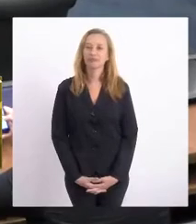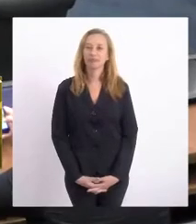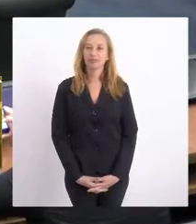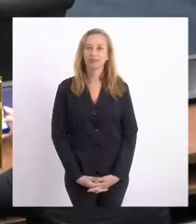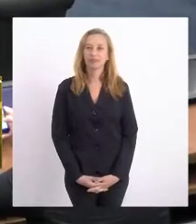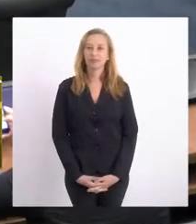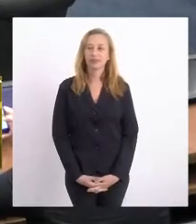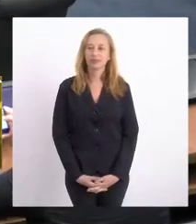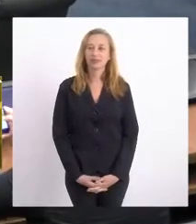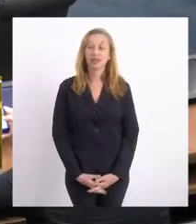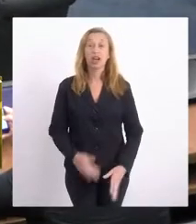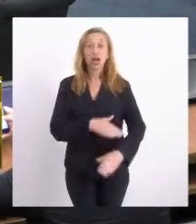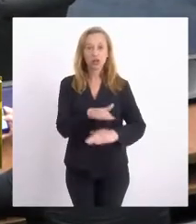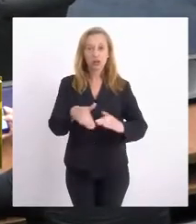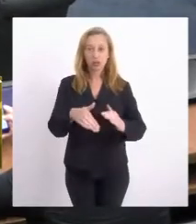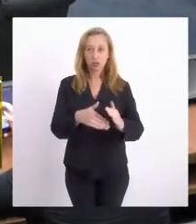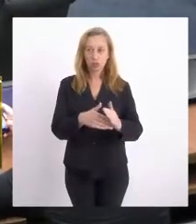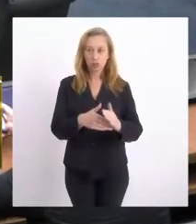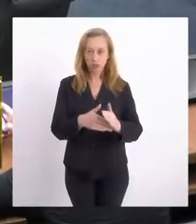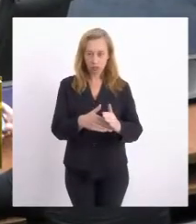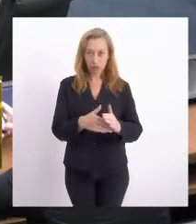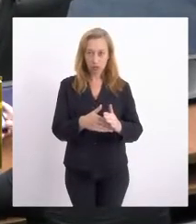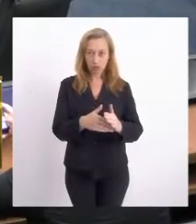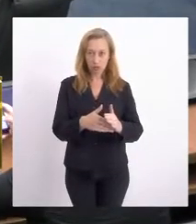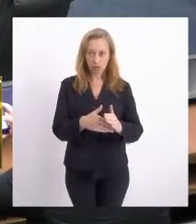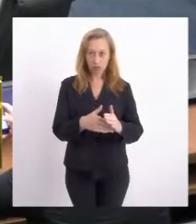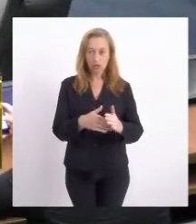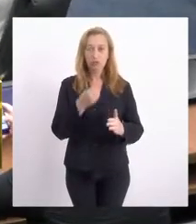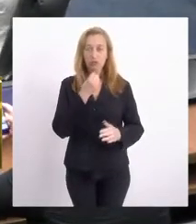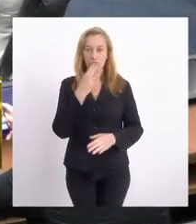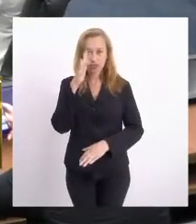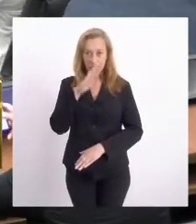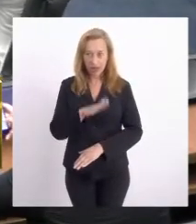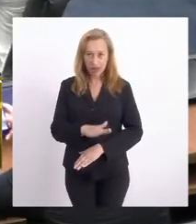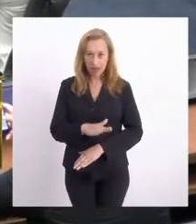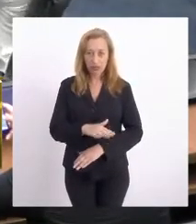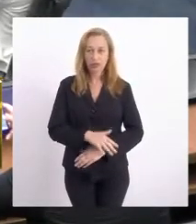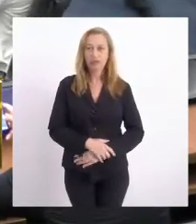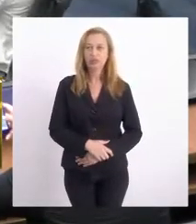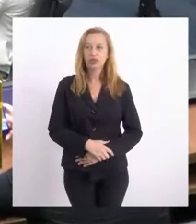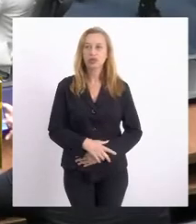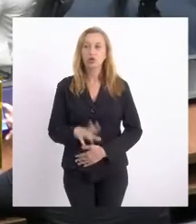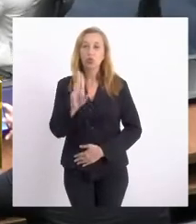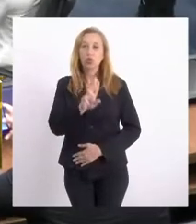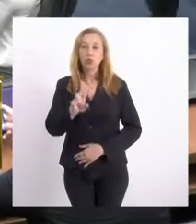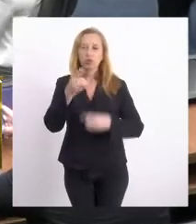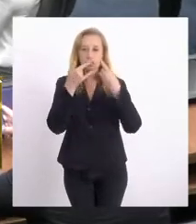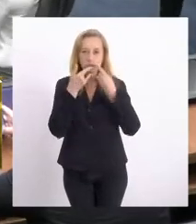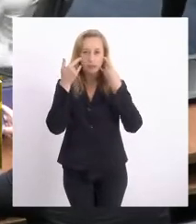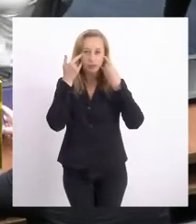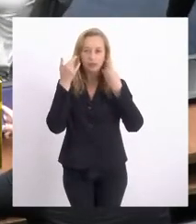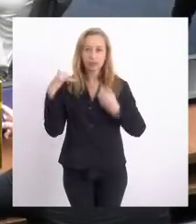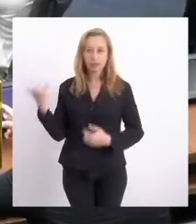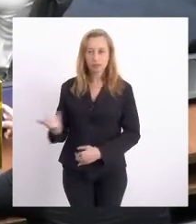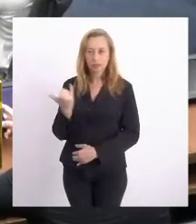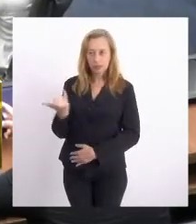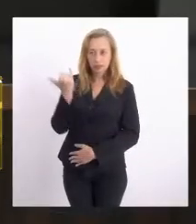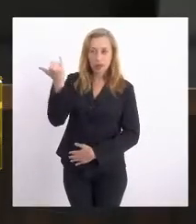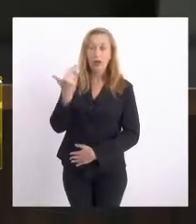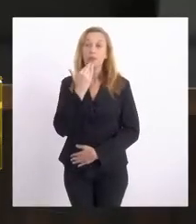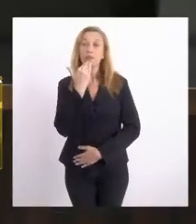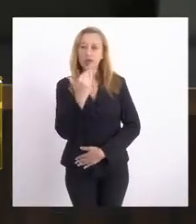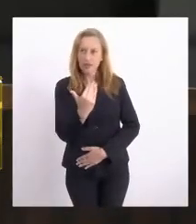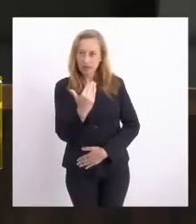as autoridades presentes senhoras e senhores boa tarde o uso da máscara é indispensável